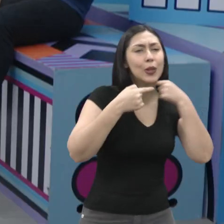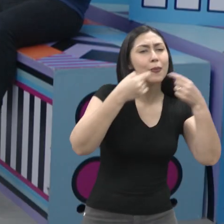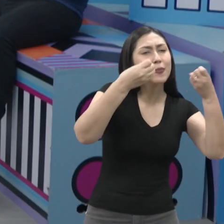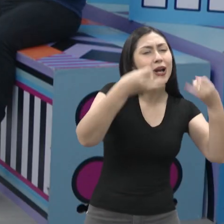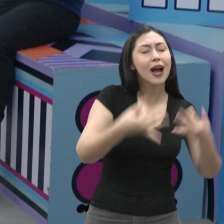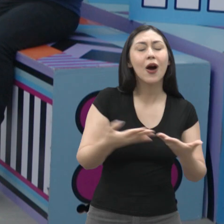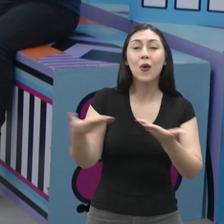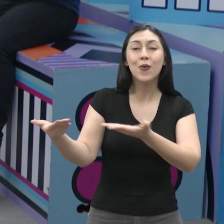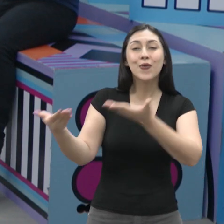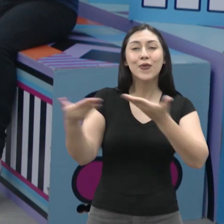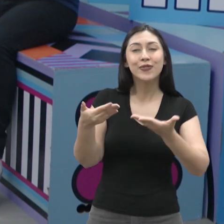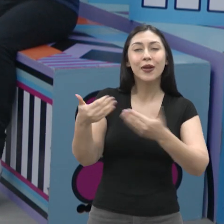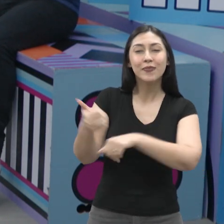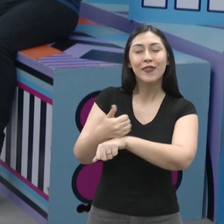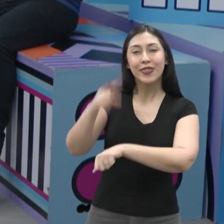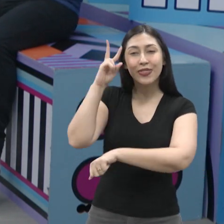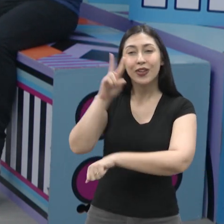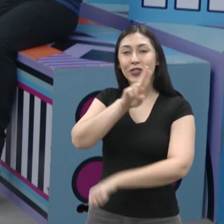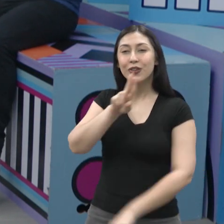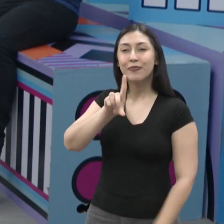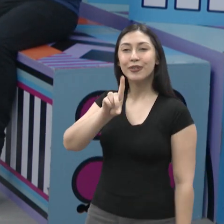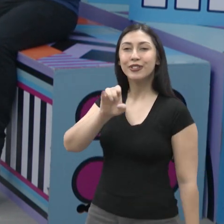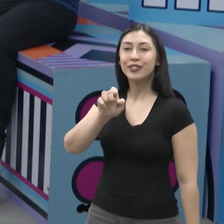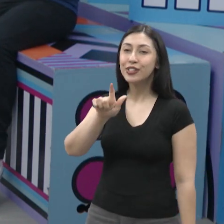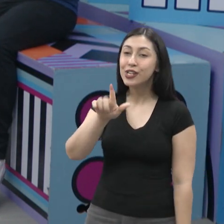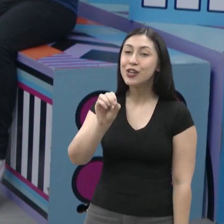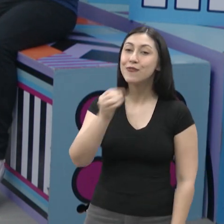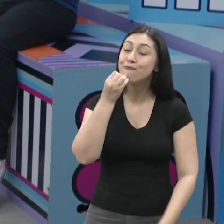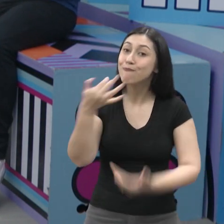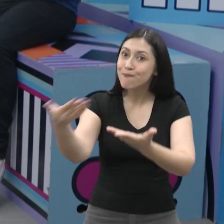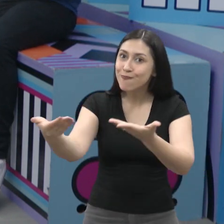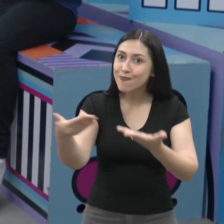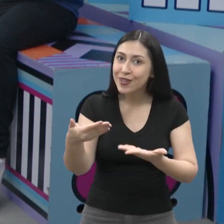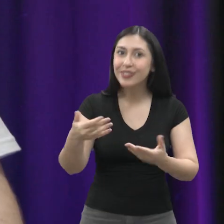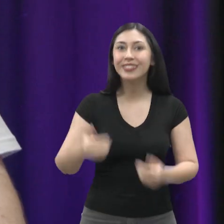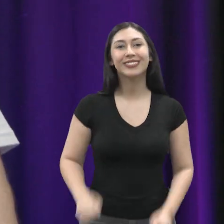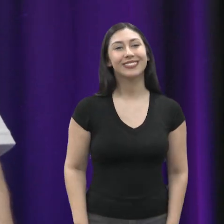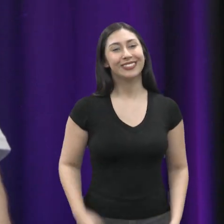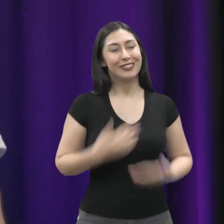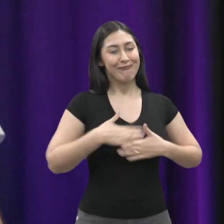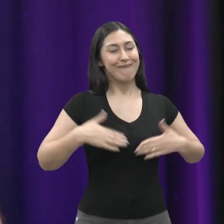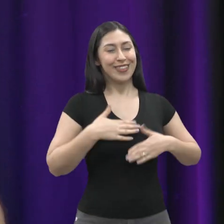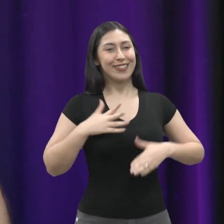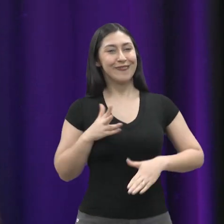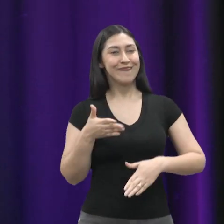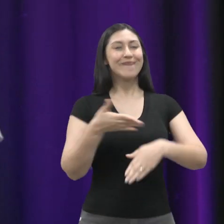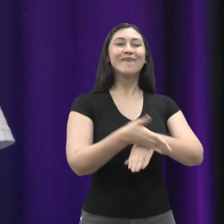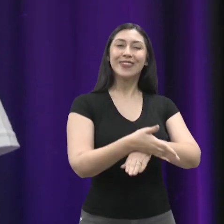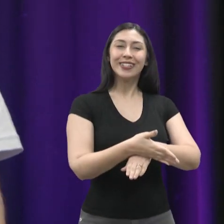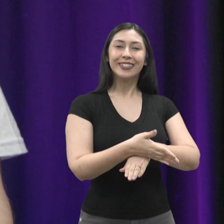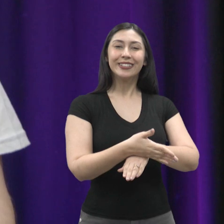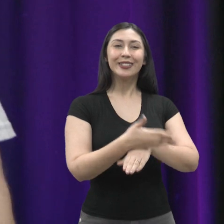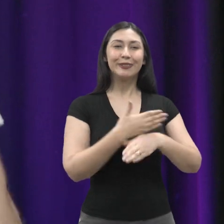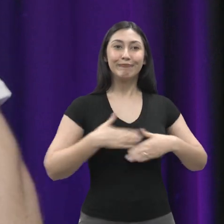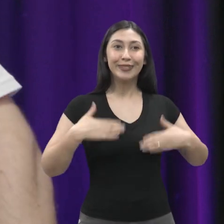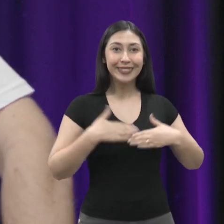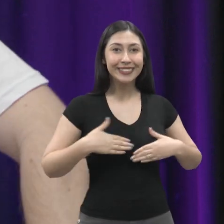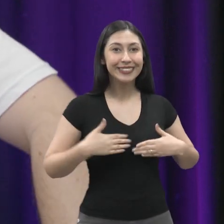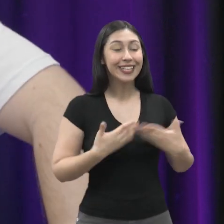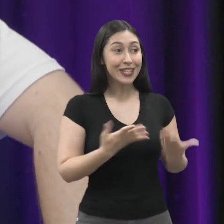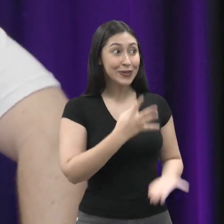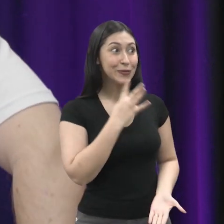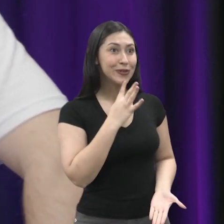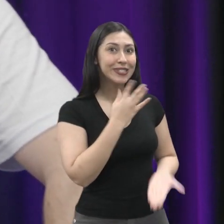é o nosso convidado de hoje, o historiador Diego Garcia. Bem-vindo ao Tá Ligado. Prazer estar aqui. Prazer conhecê-los